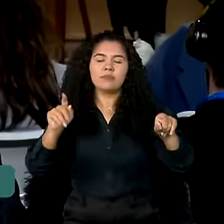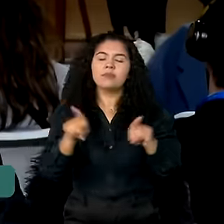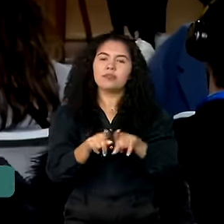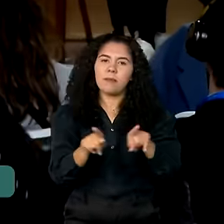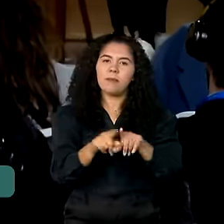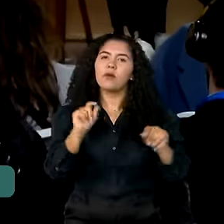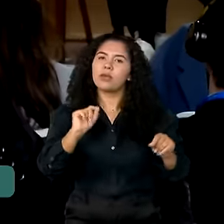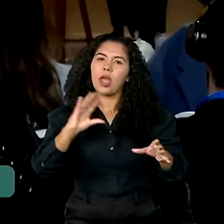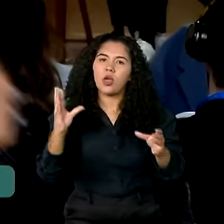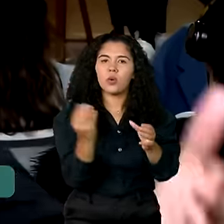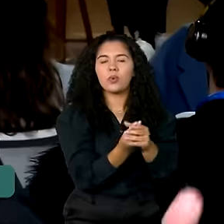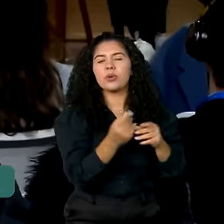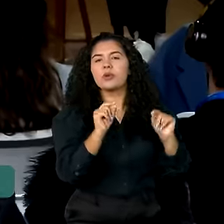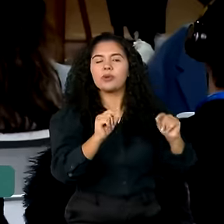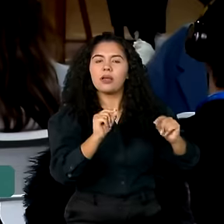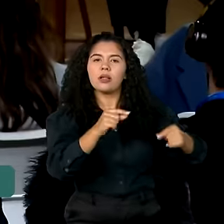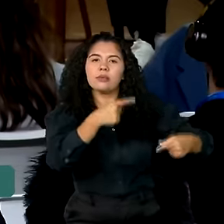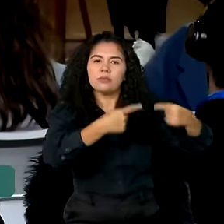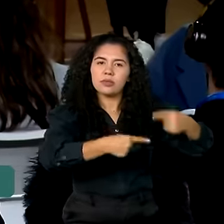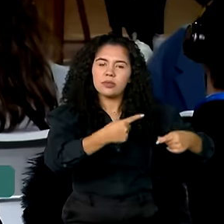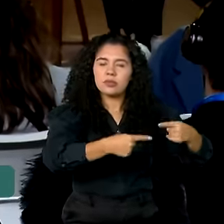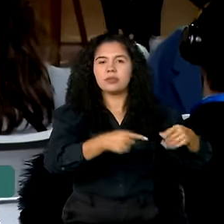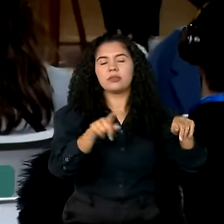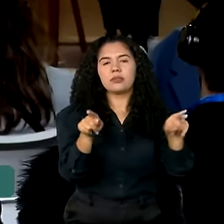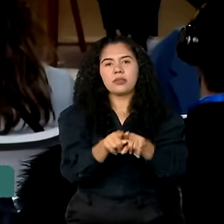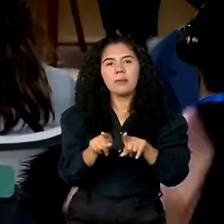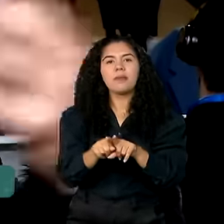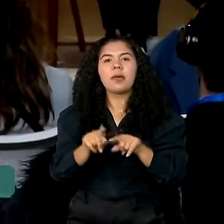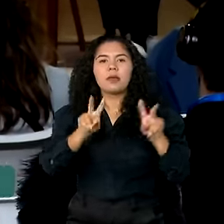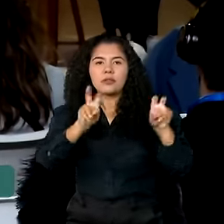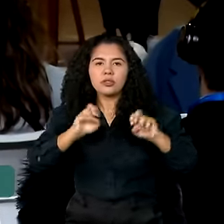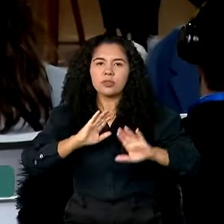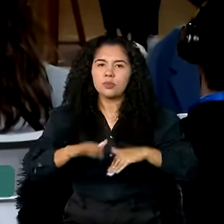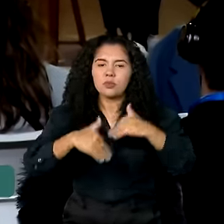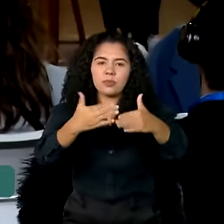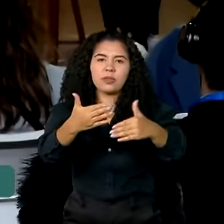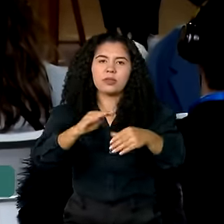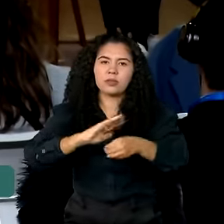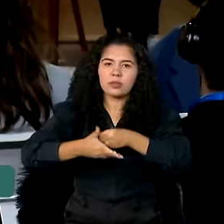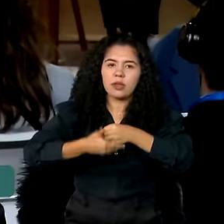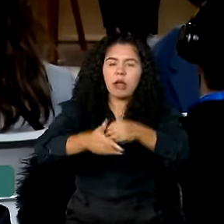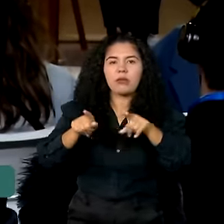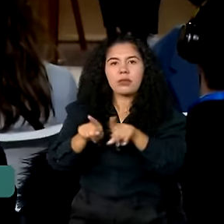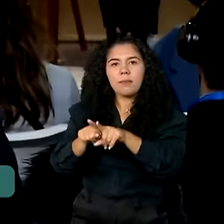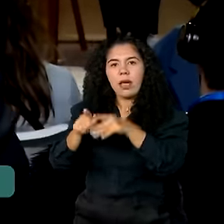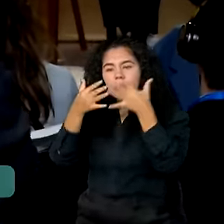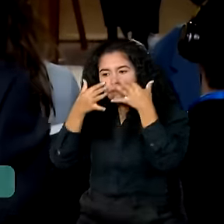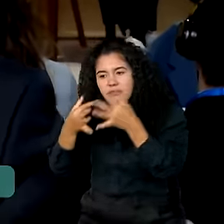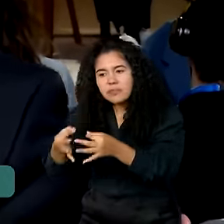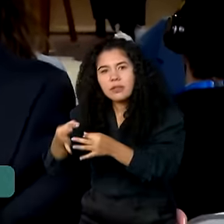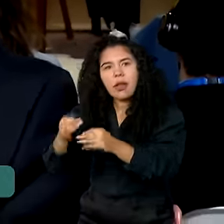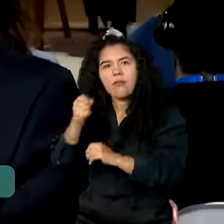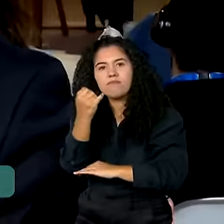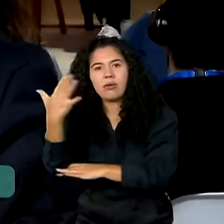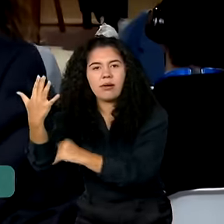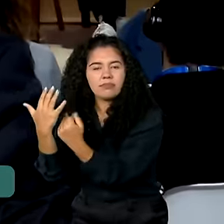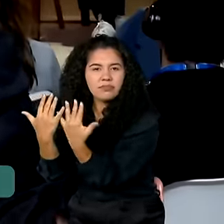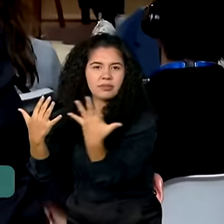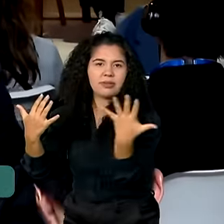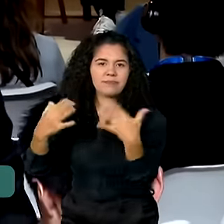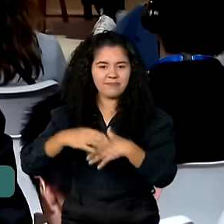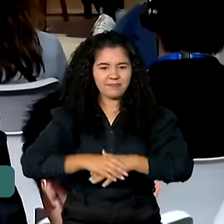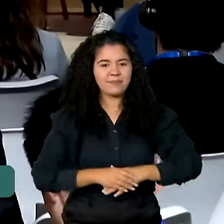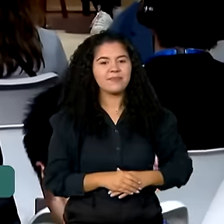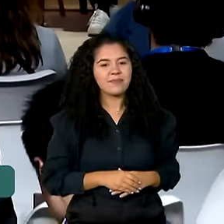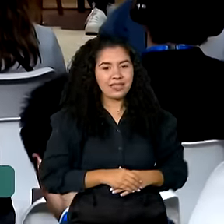inclusão social, de desenvolvimento sustentável na economia e de preservação do meio ambiente. Presidente, vou deixar você voltar ali para a